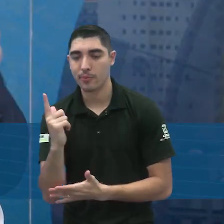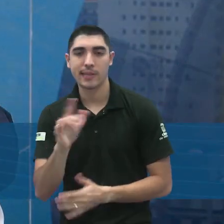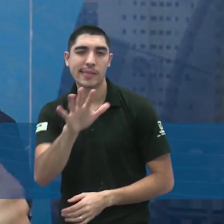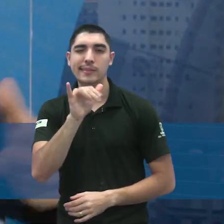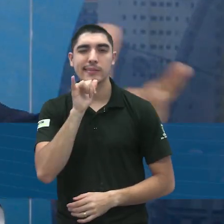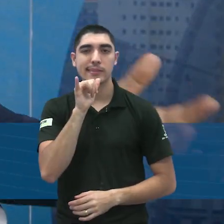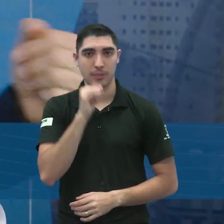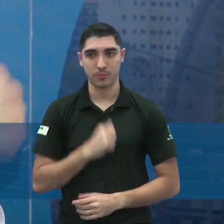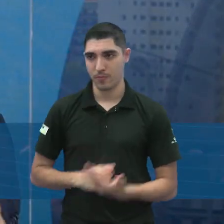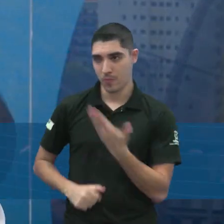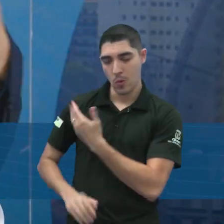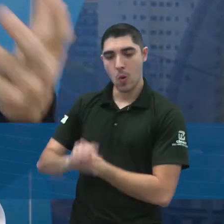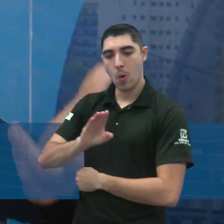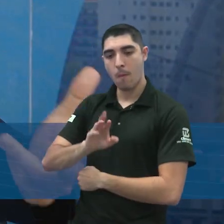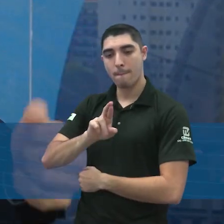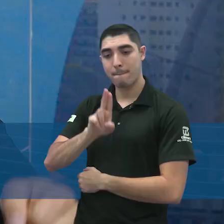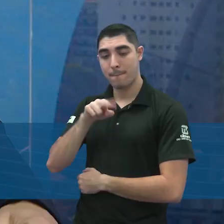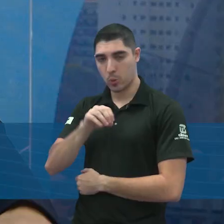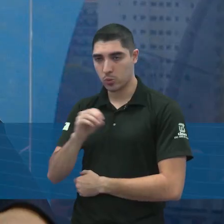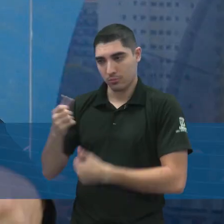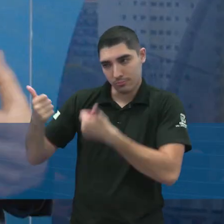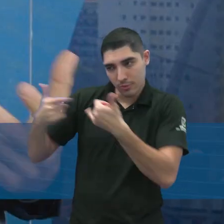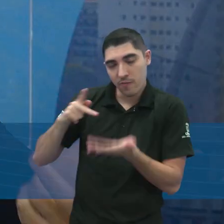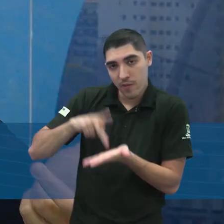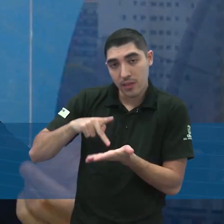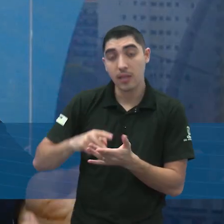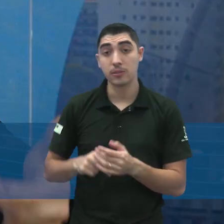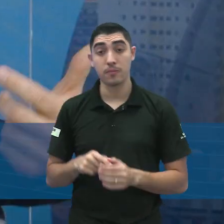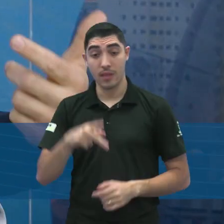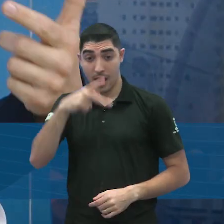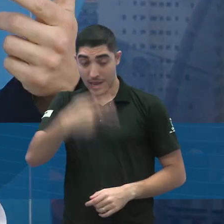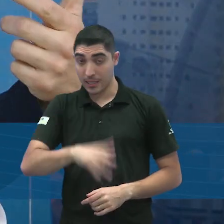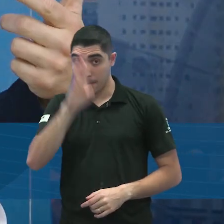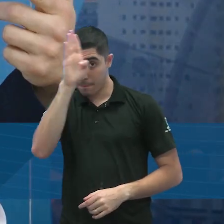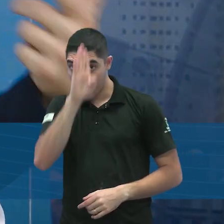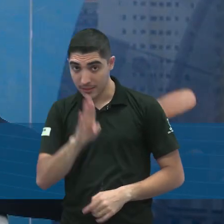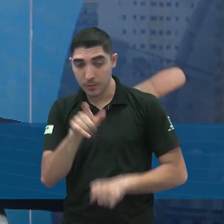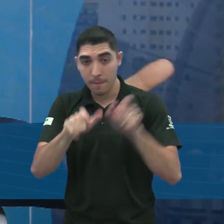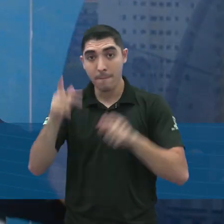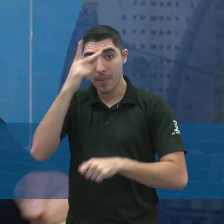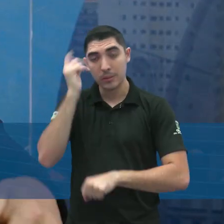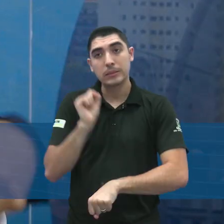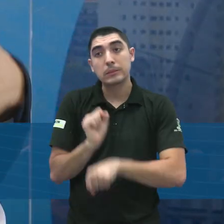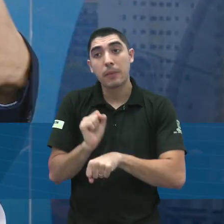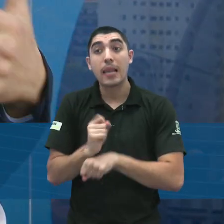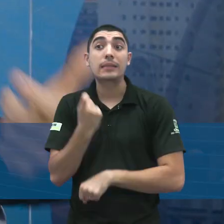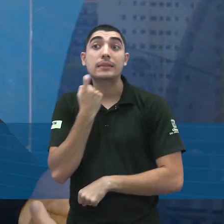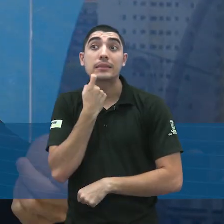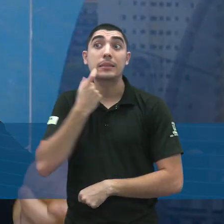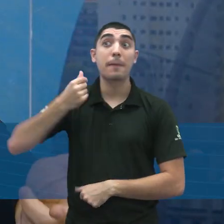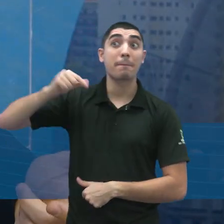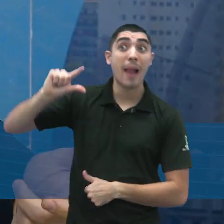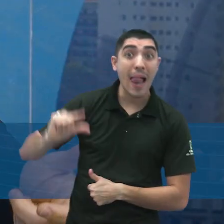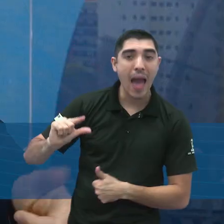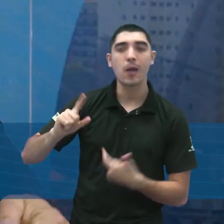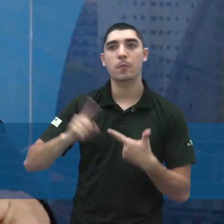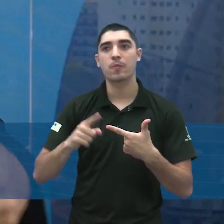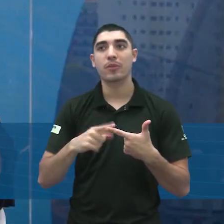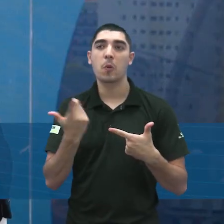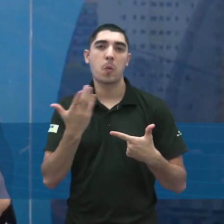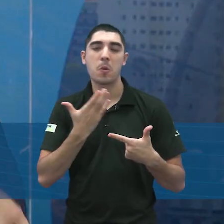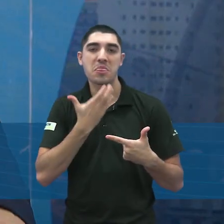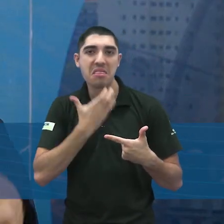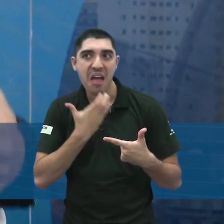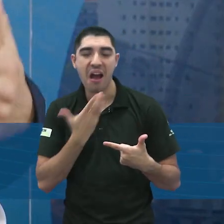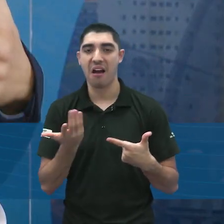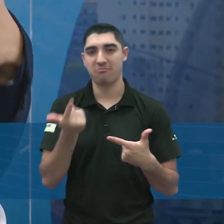como o Bruno comentou, ele espera o momento certo, tentando esperar o Black November, espera o Natal para fazer a compra, mas